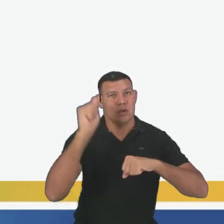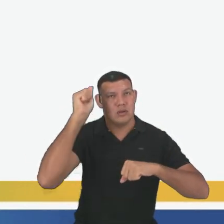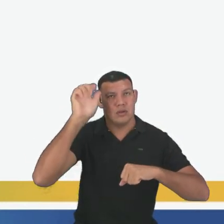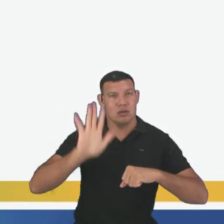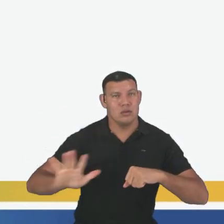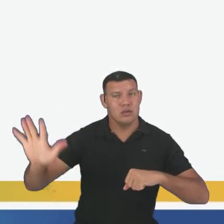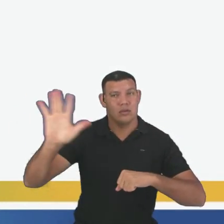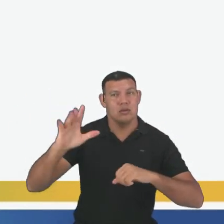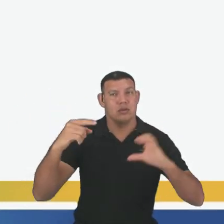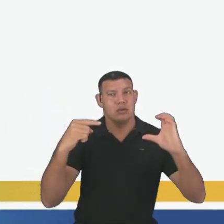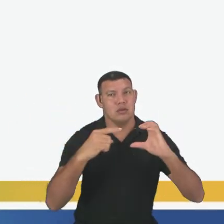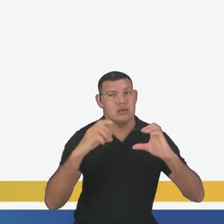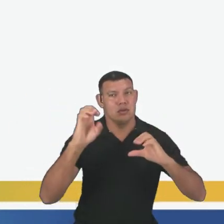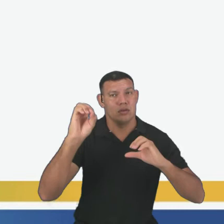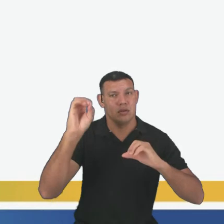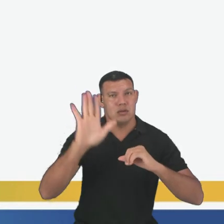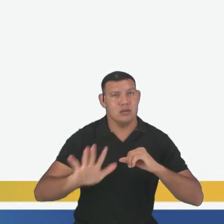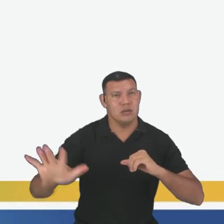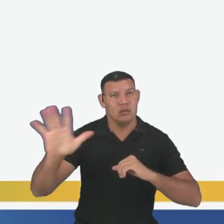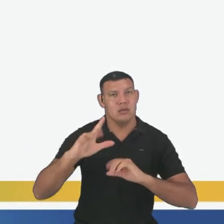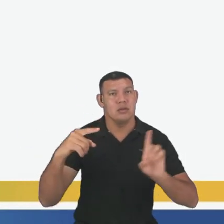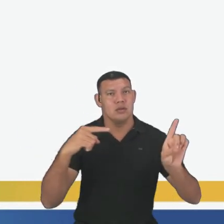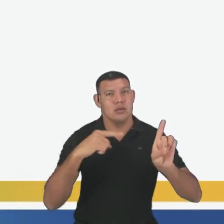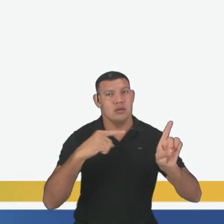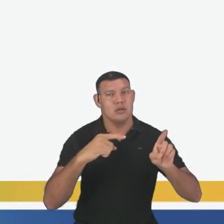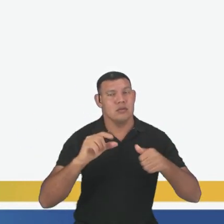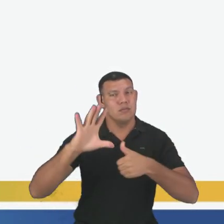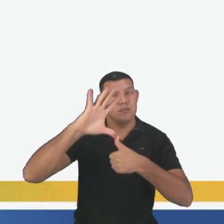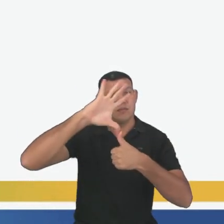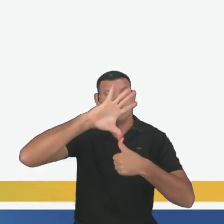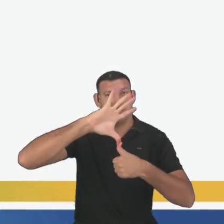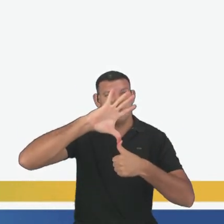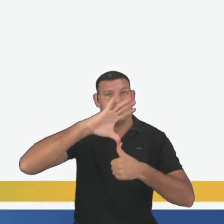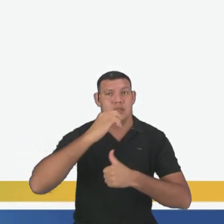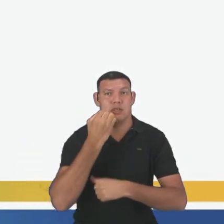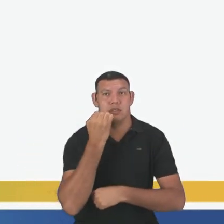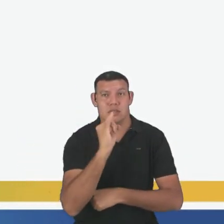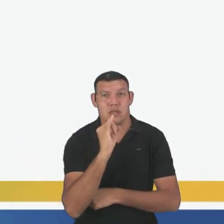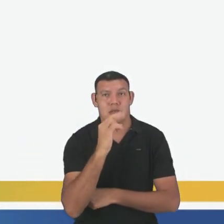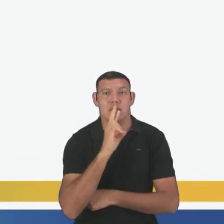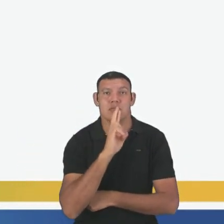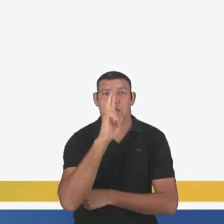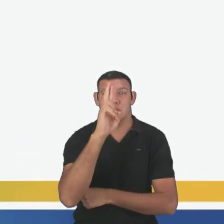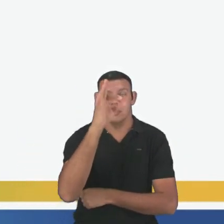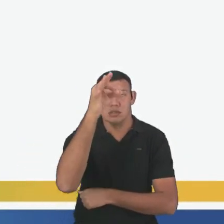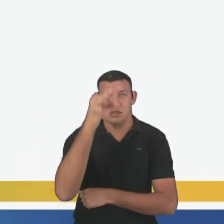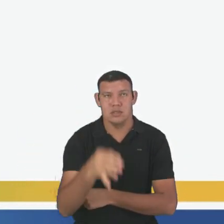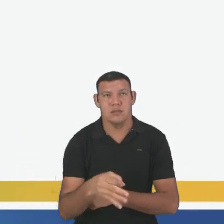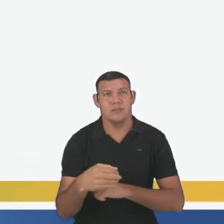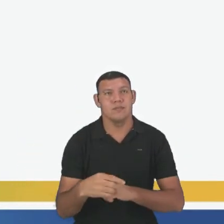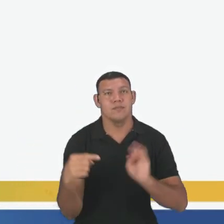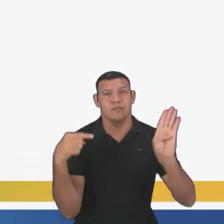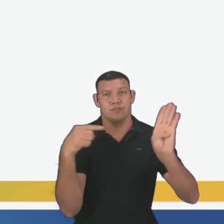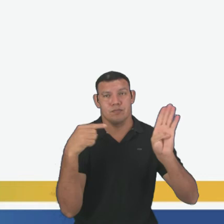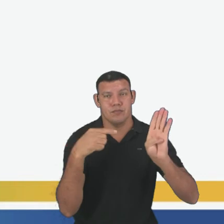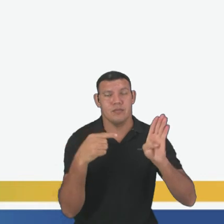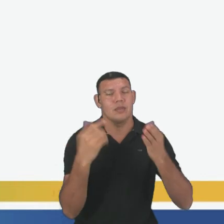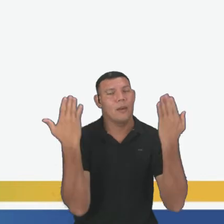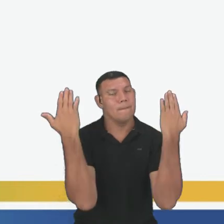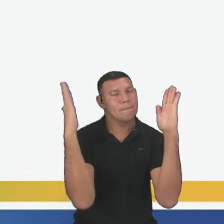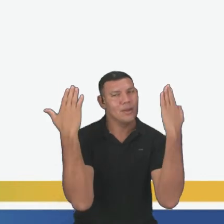C, Oceania, ou letra D, continente americano. Se você respondeu que a resposta correta é a letra B,